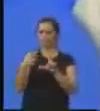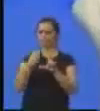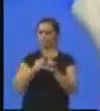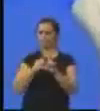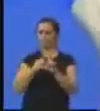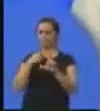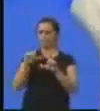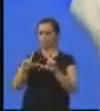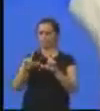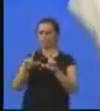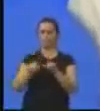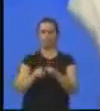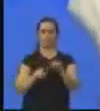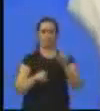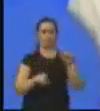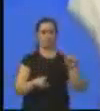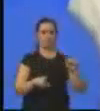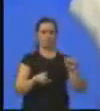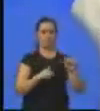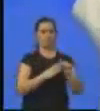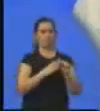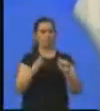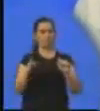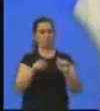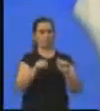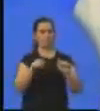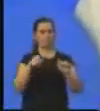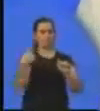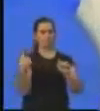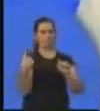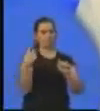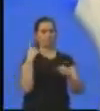marcado o ponto A e um valor x1.